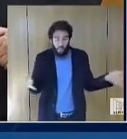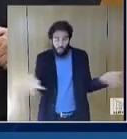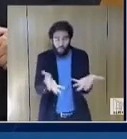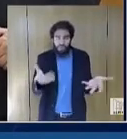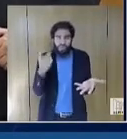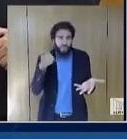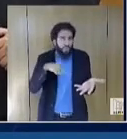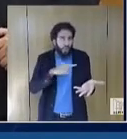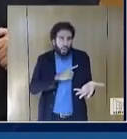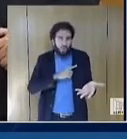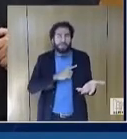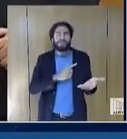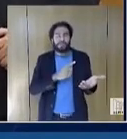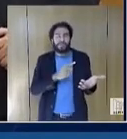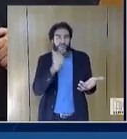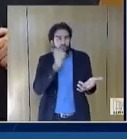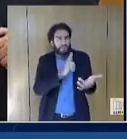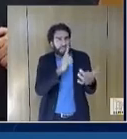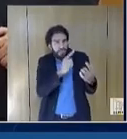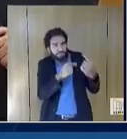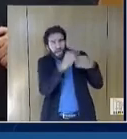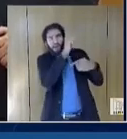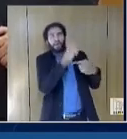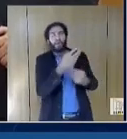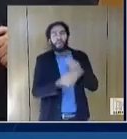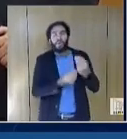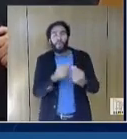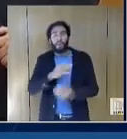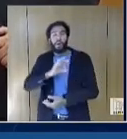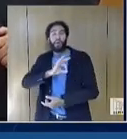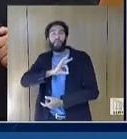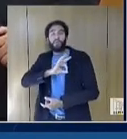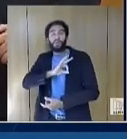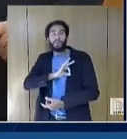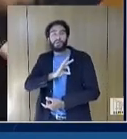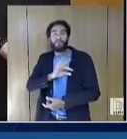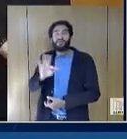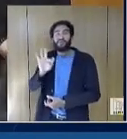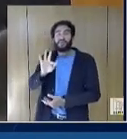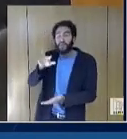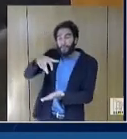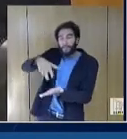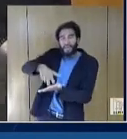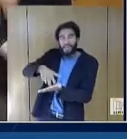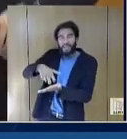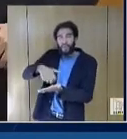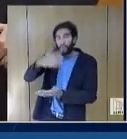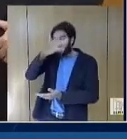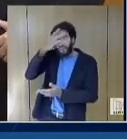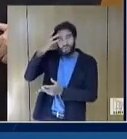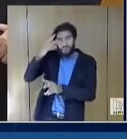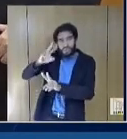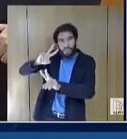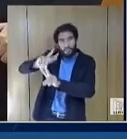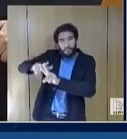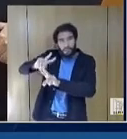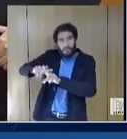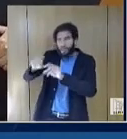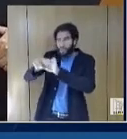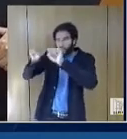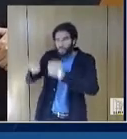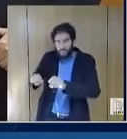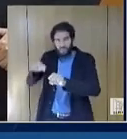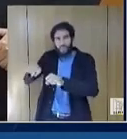decidiu então contar tudo que sabia. Não só confirmou a participação dele, mas também confirmou a